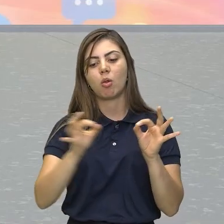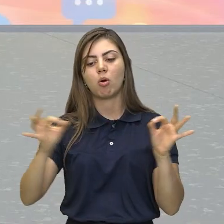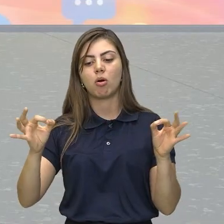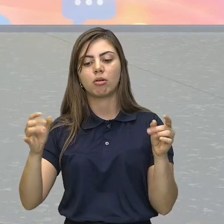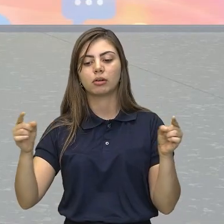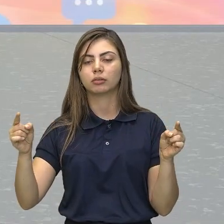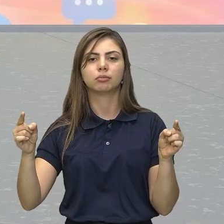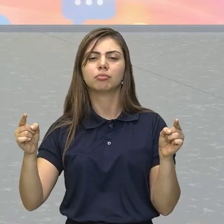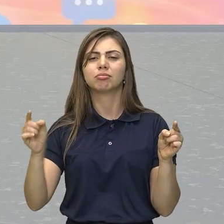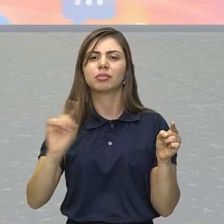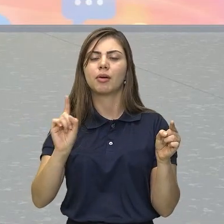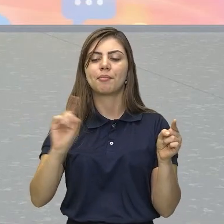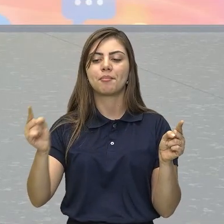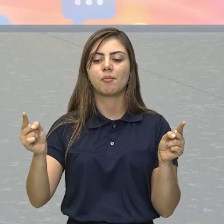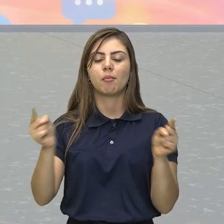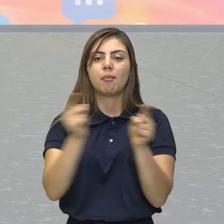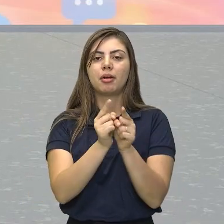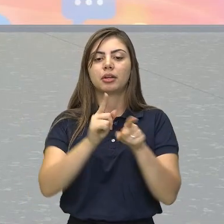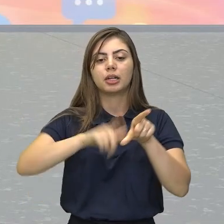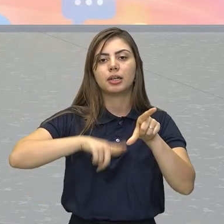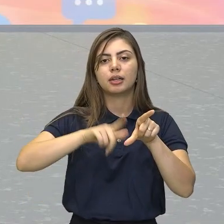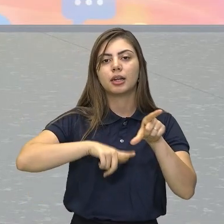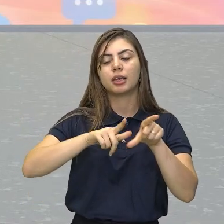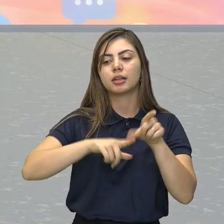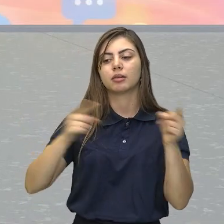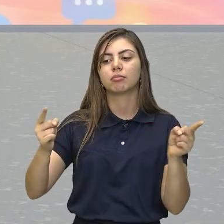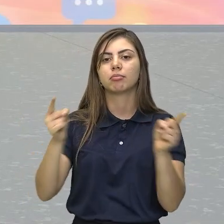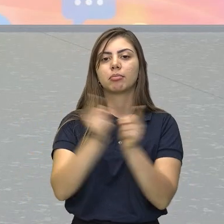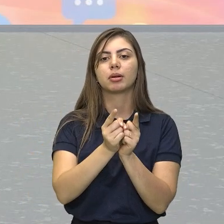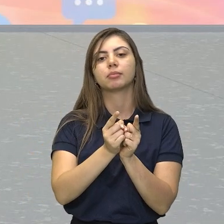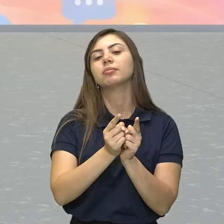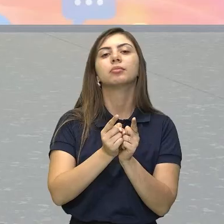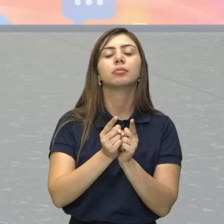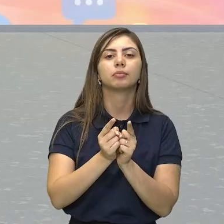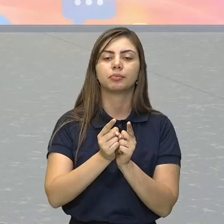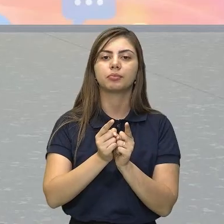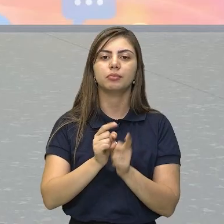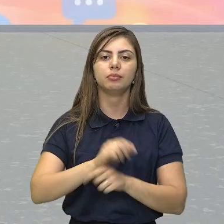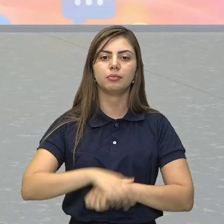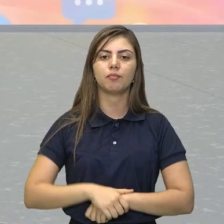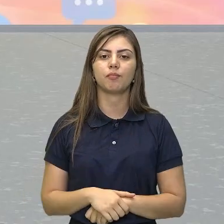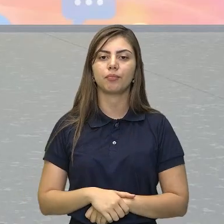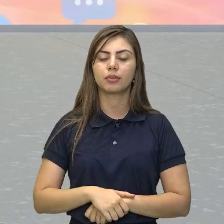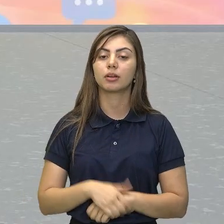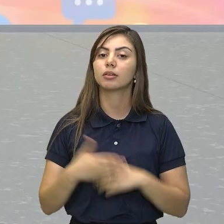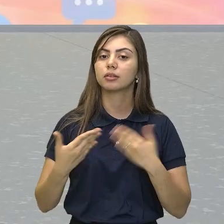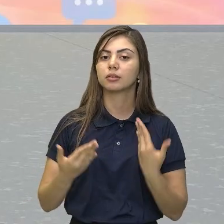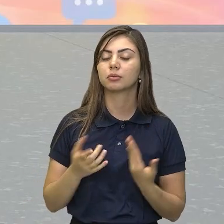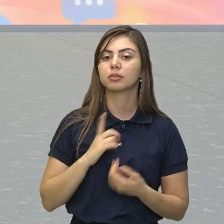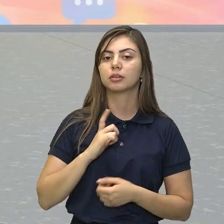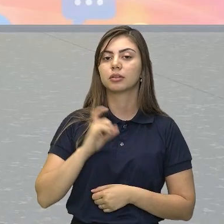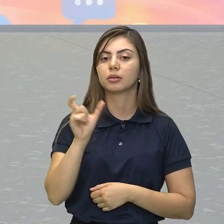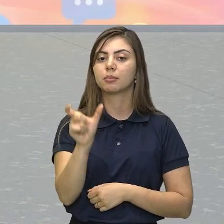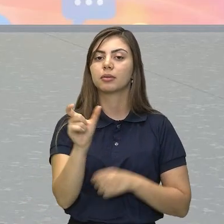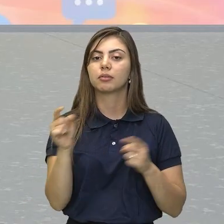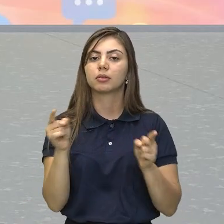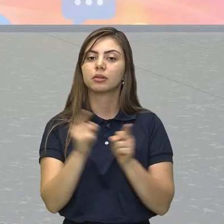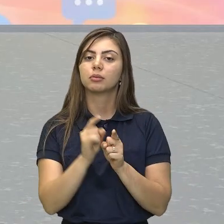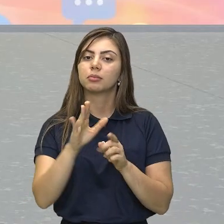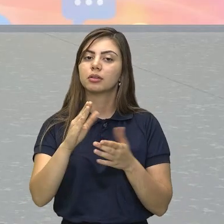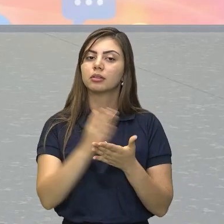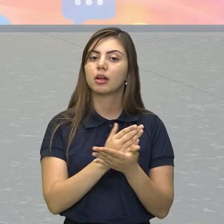essa combinação de letras, né? Encurtam. E além de encurtar as expressões, algumas ainda